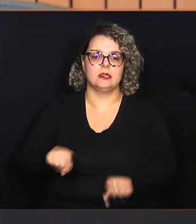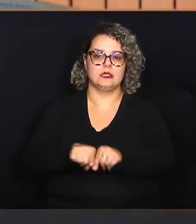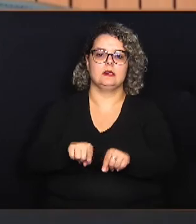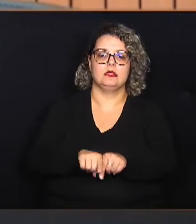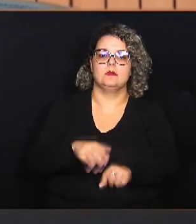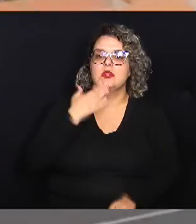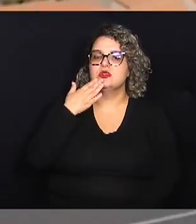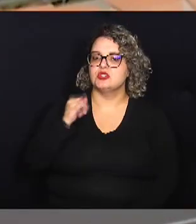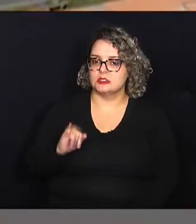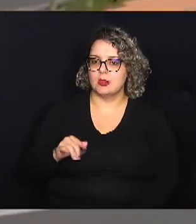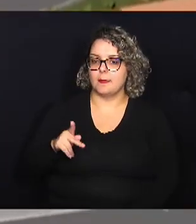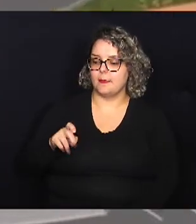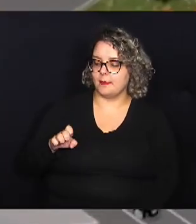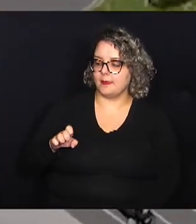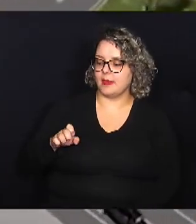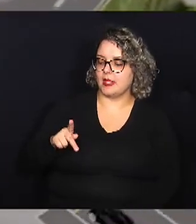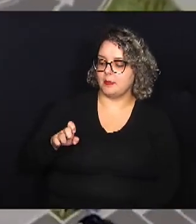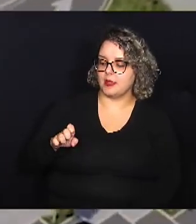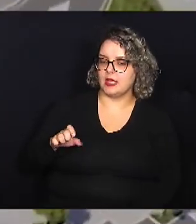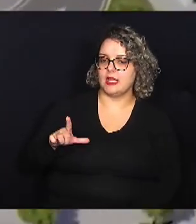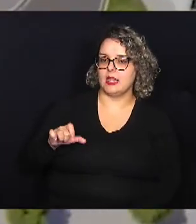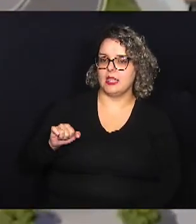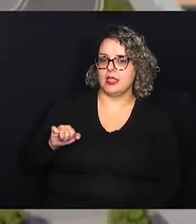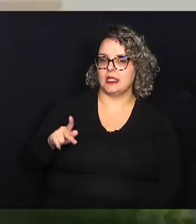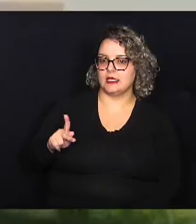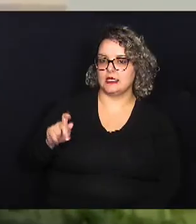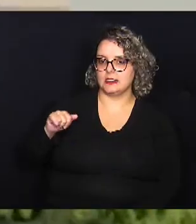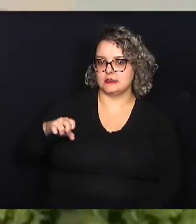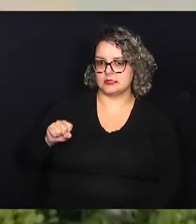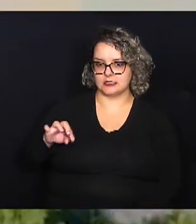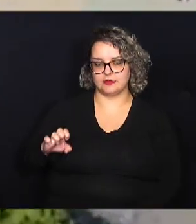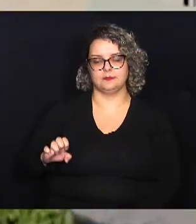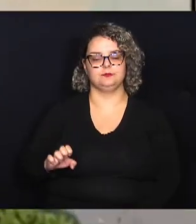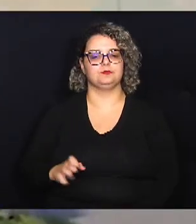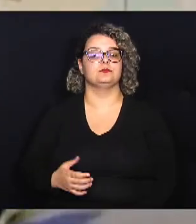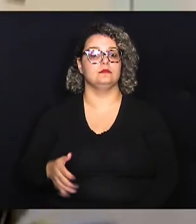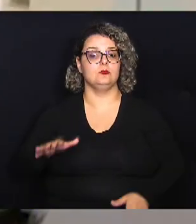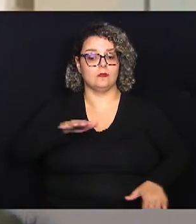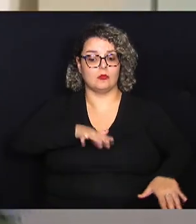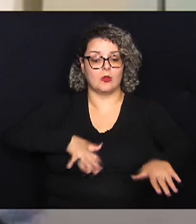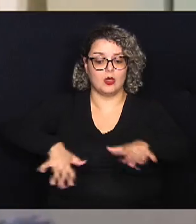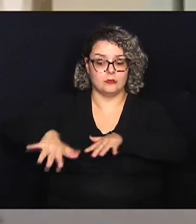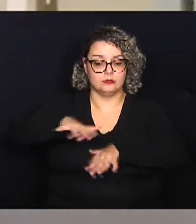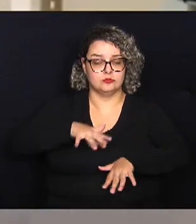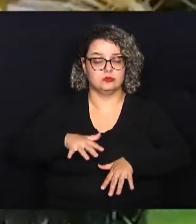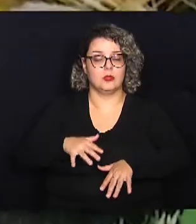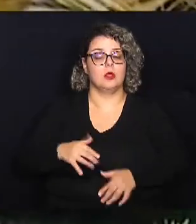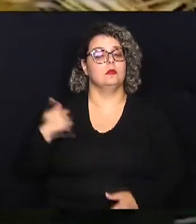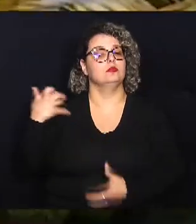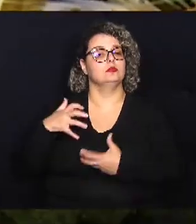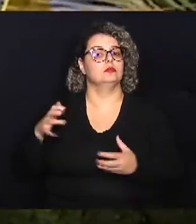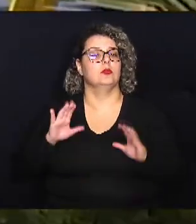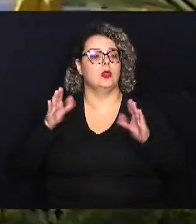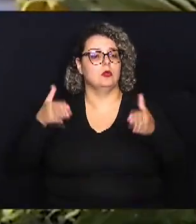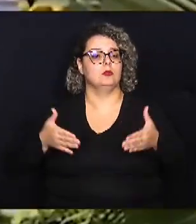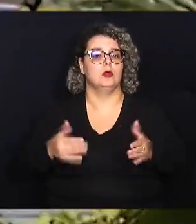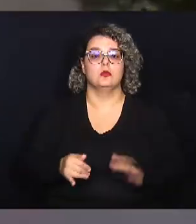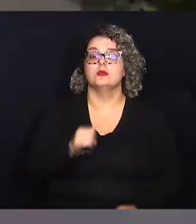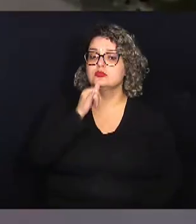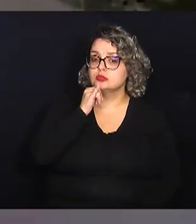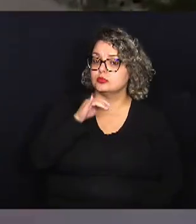Lepinski, que desenvolveu um projeto habitacional voltado à população idosa e trouxe como exemplo ao